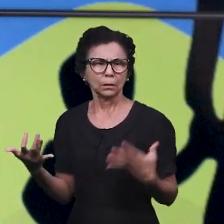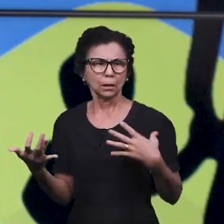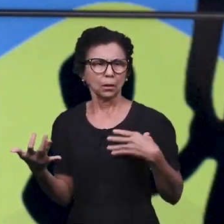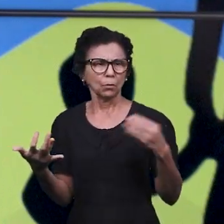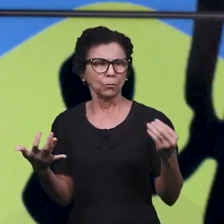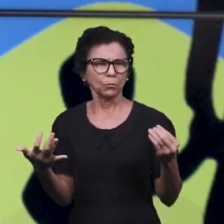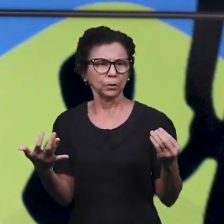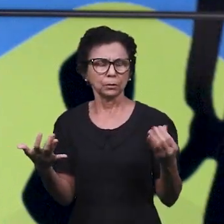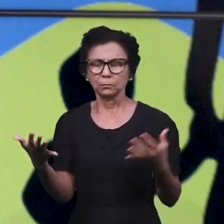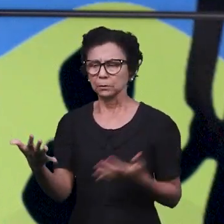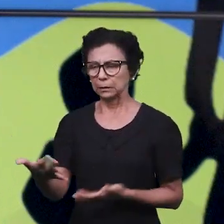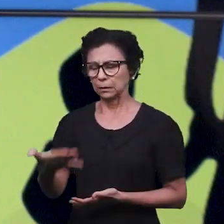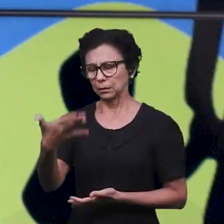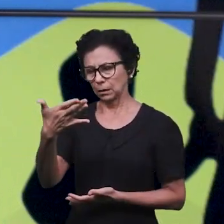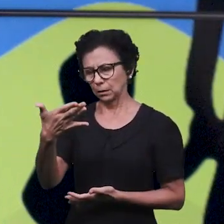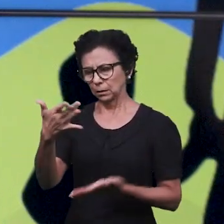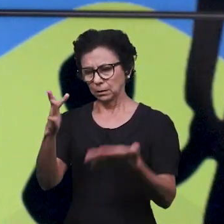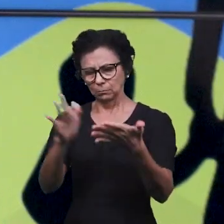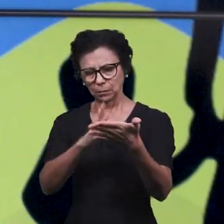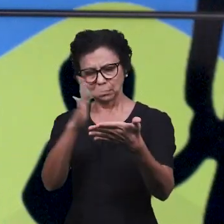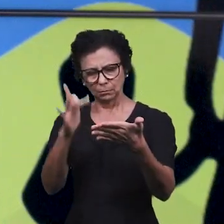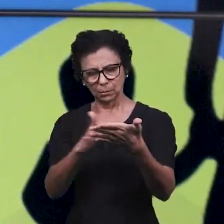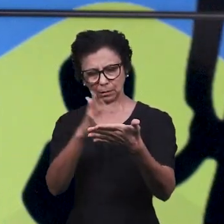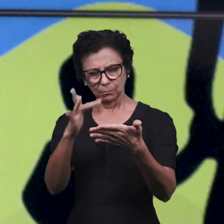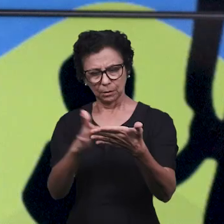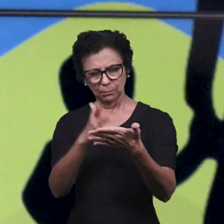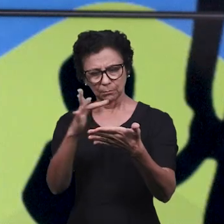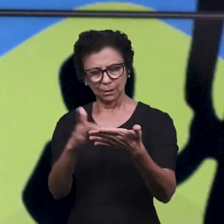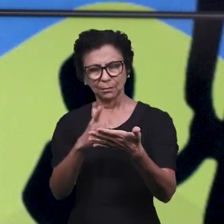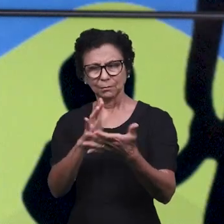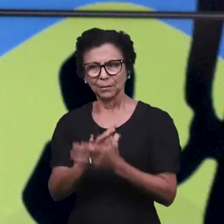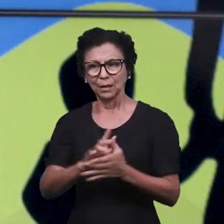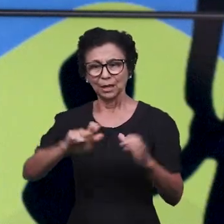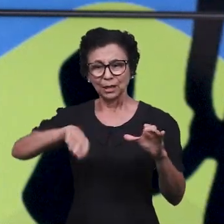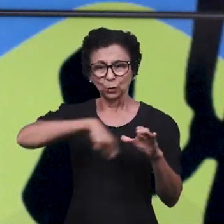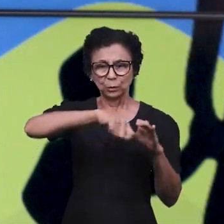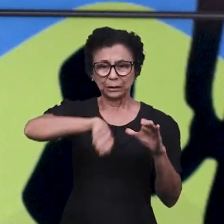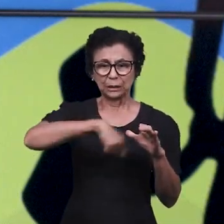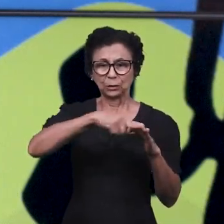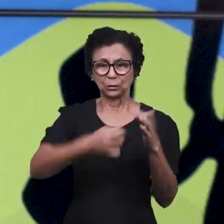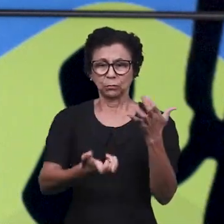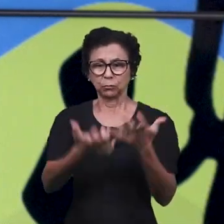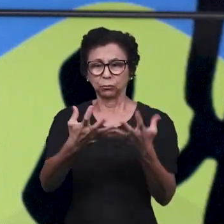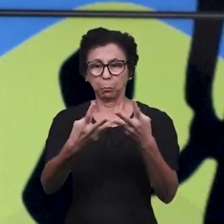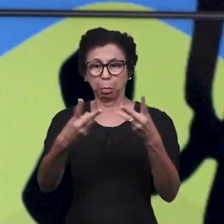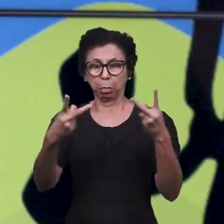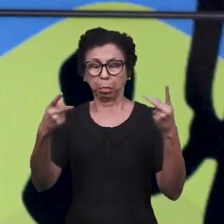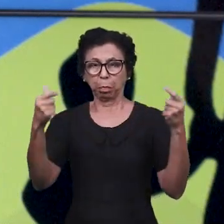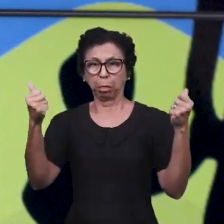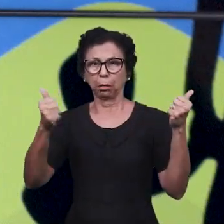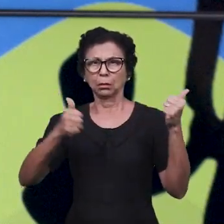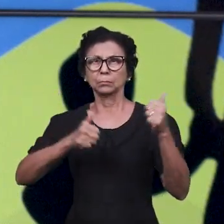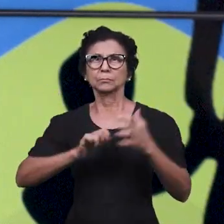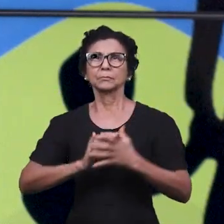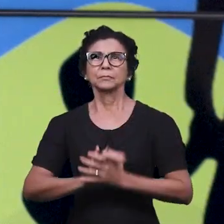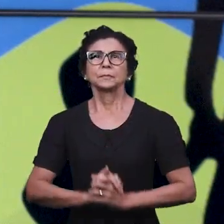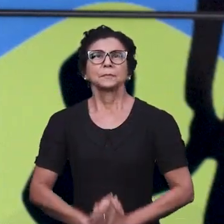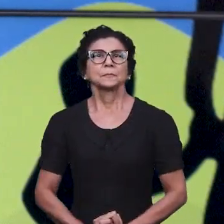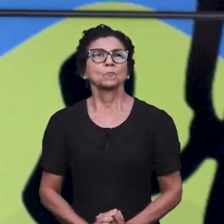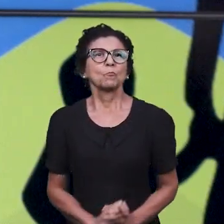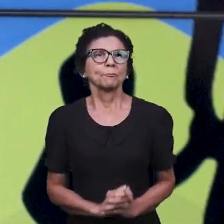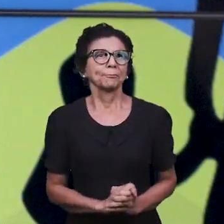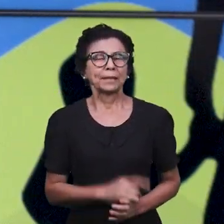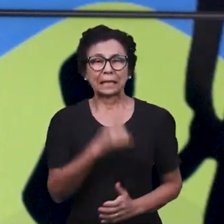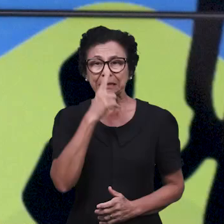quando você está com a tela na mão, queima arroz, queima feijão, queima tudo e não se vê nada, não é assim? É